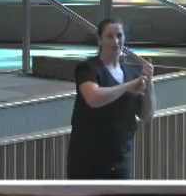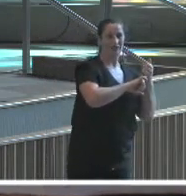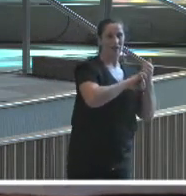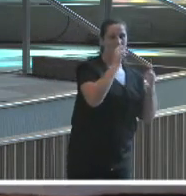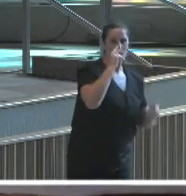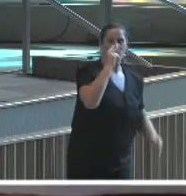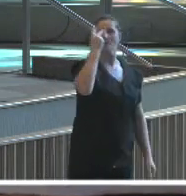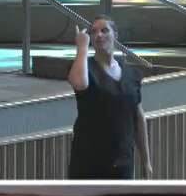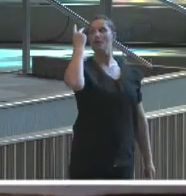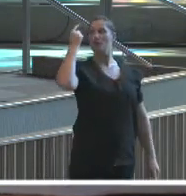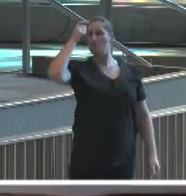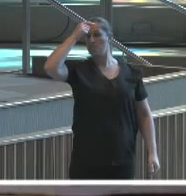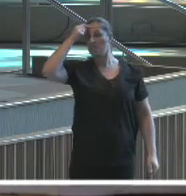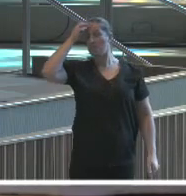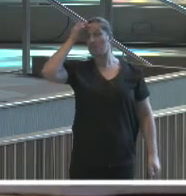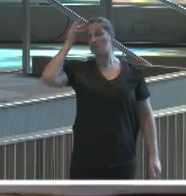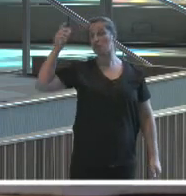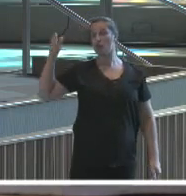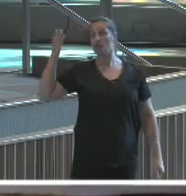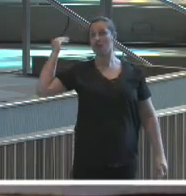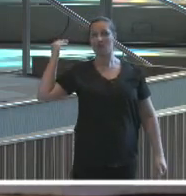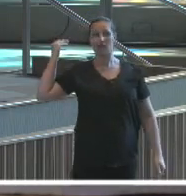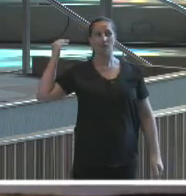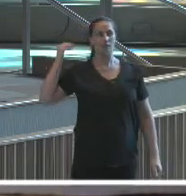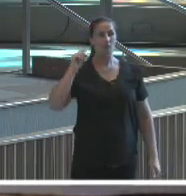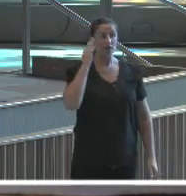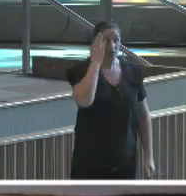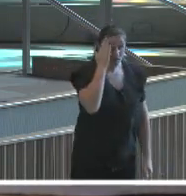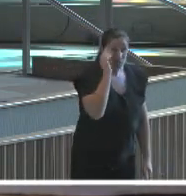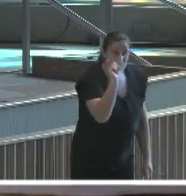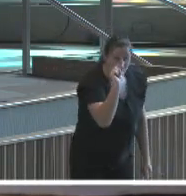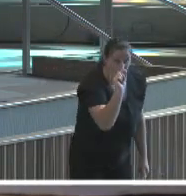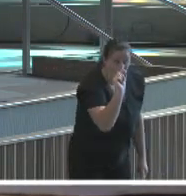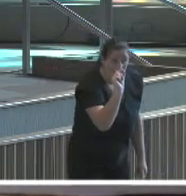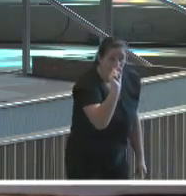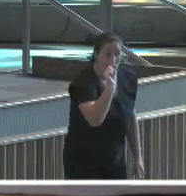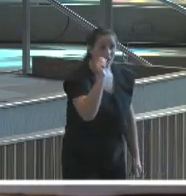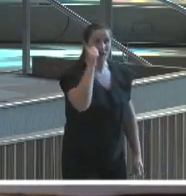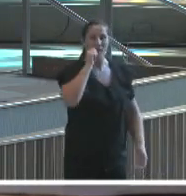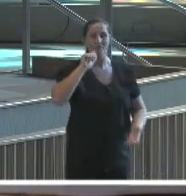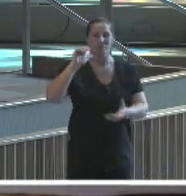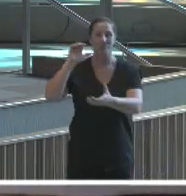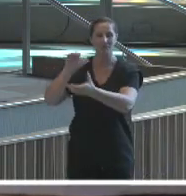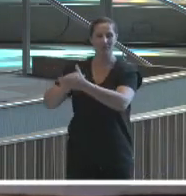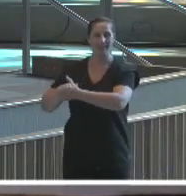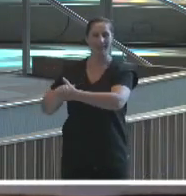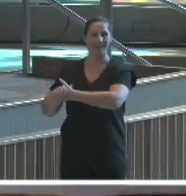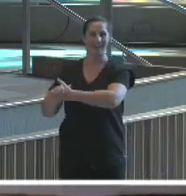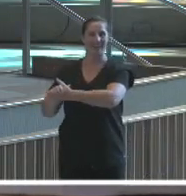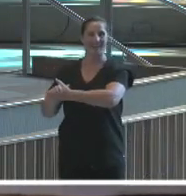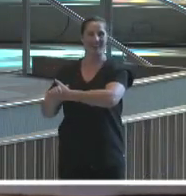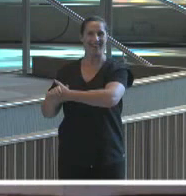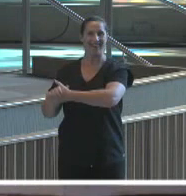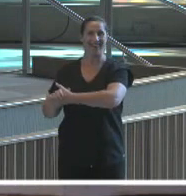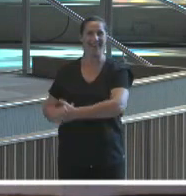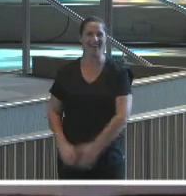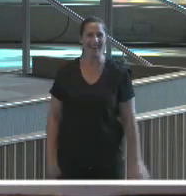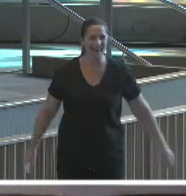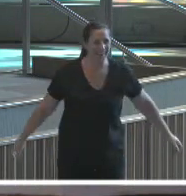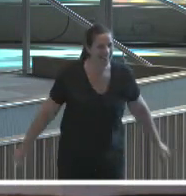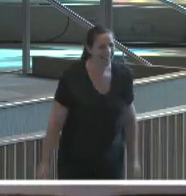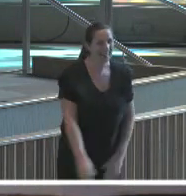atrás dele. Adivinha quem está atrás dele? A mulher, não eu, não, está doido.